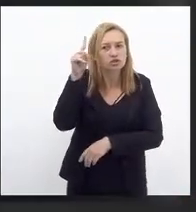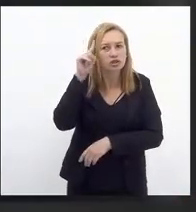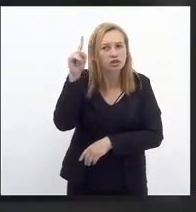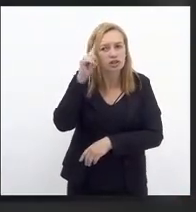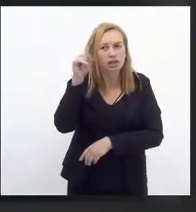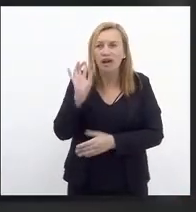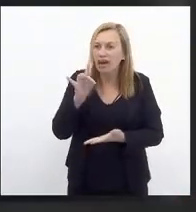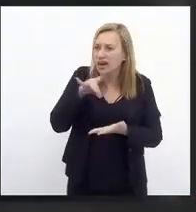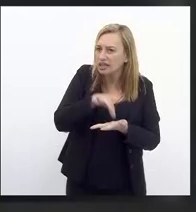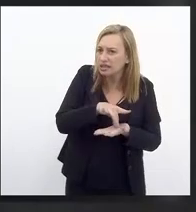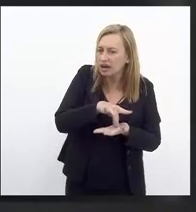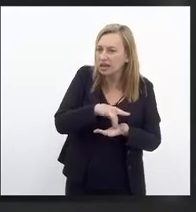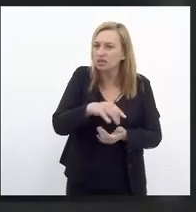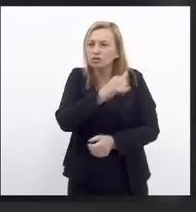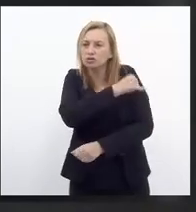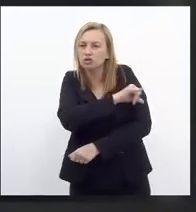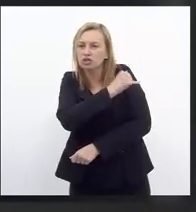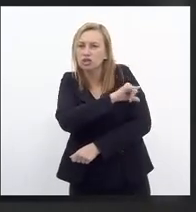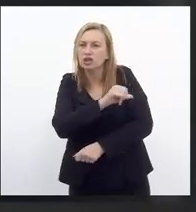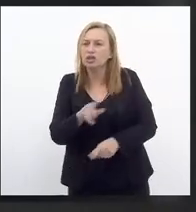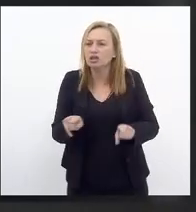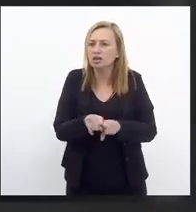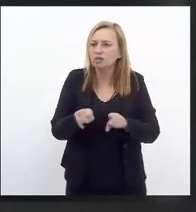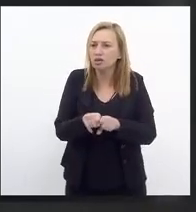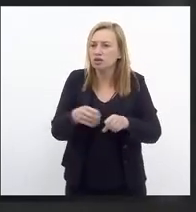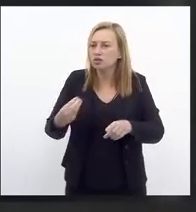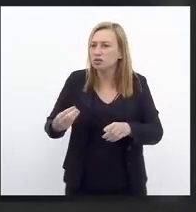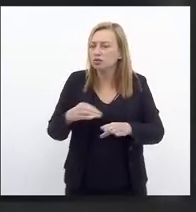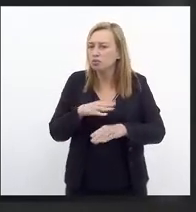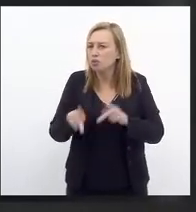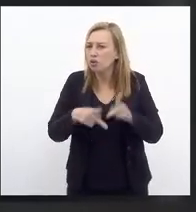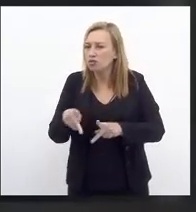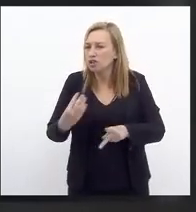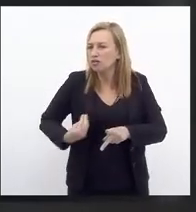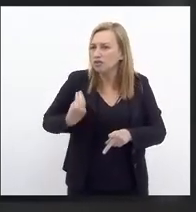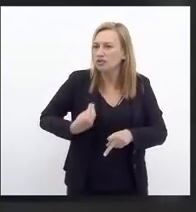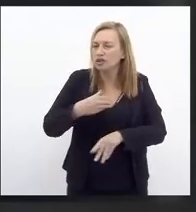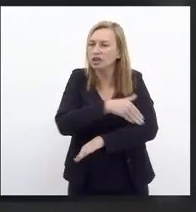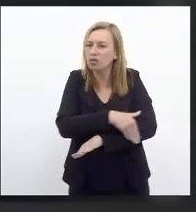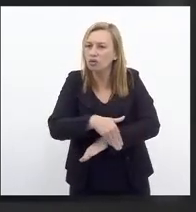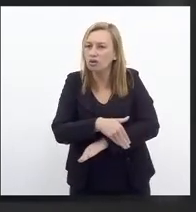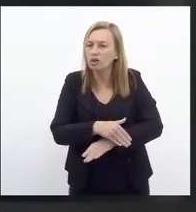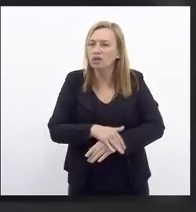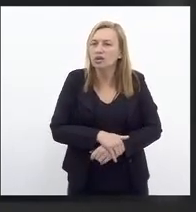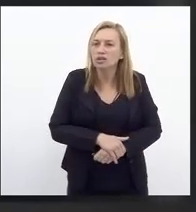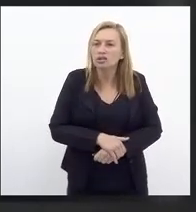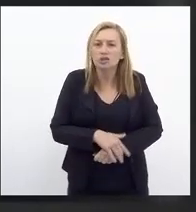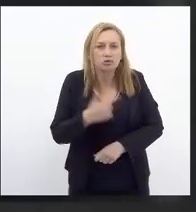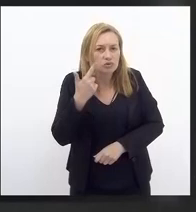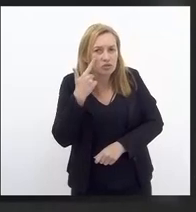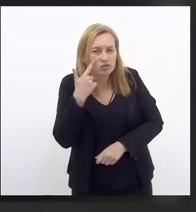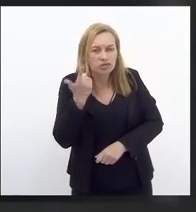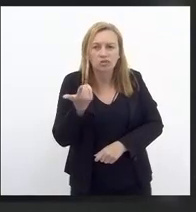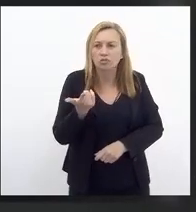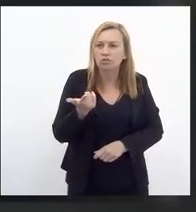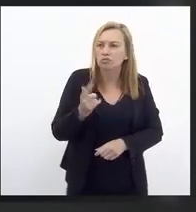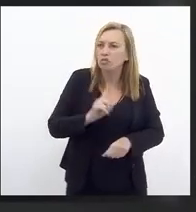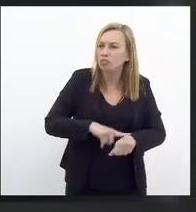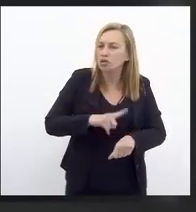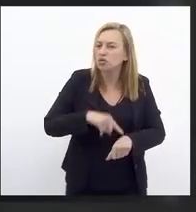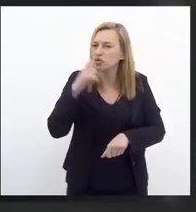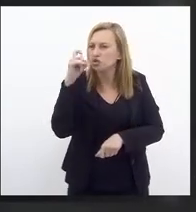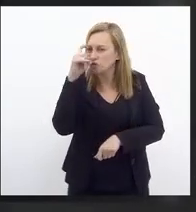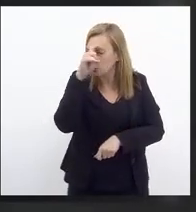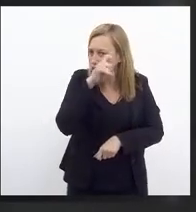é a realidade do Rio de Janeiro sobre o grupo da população seria a gente sempre semana corretos fruto do